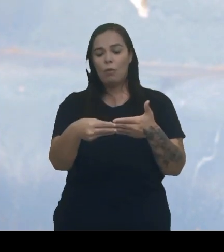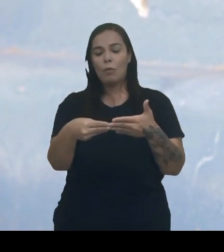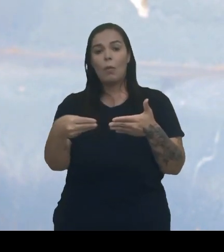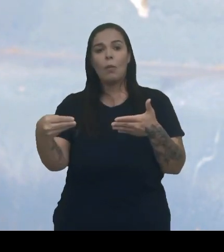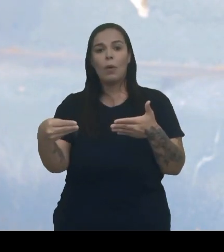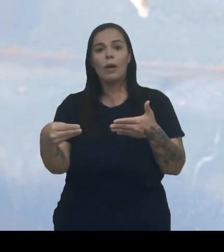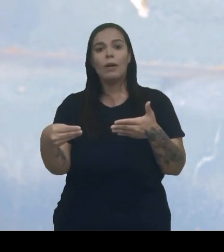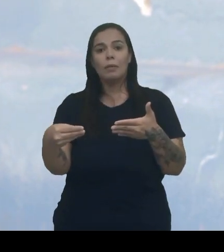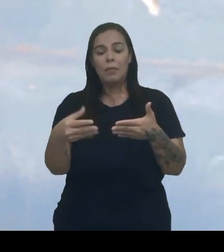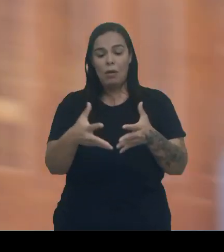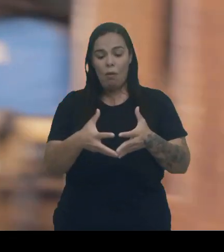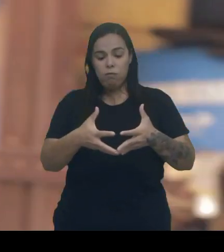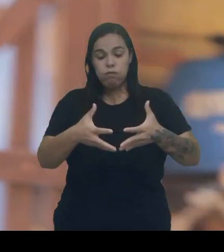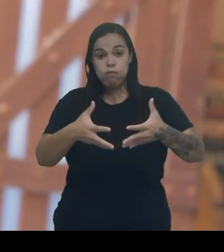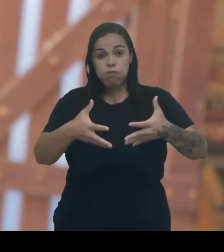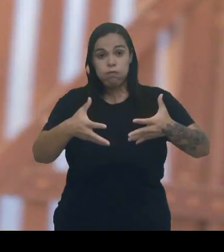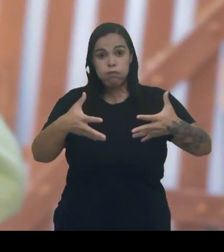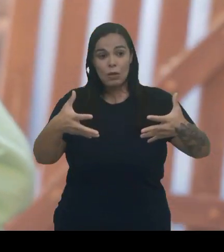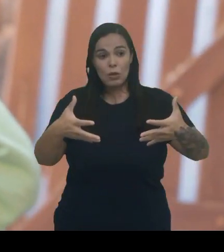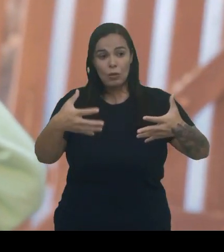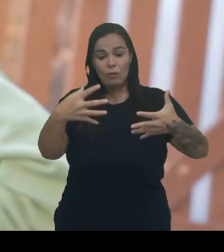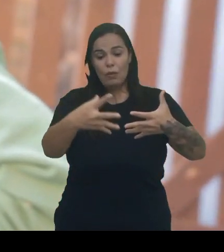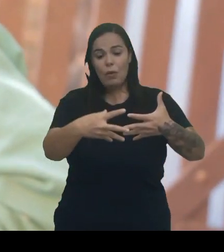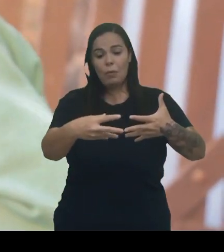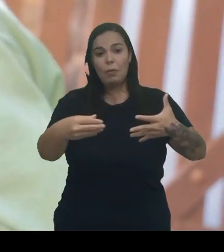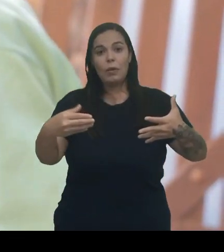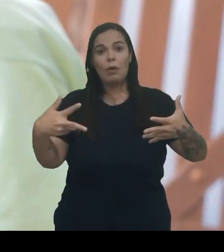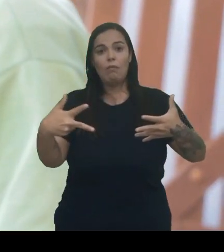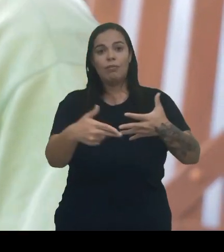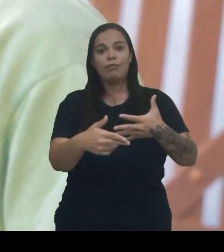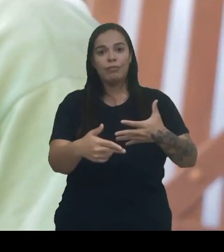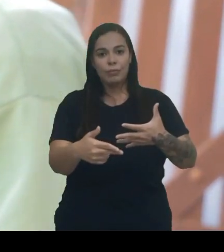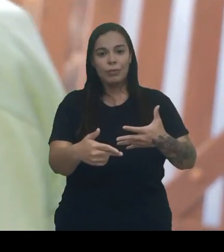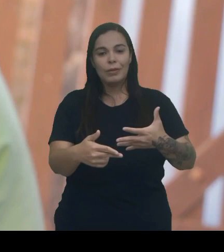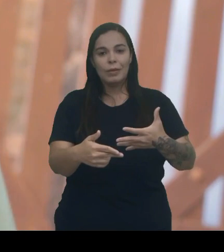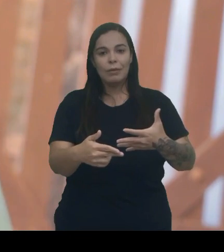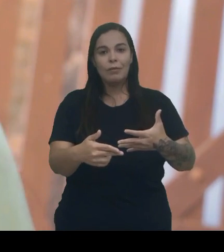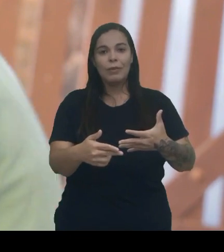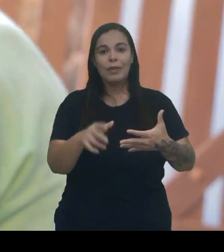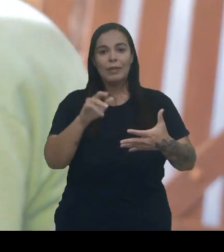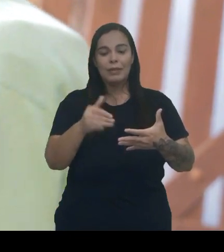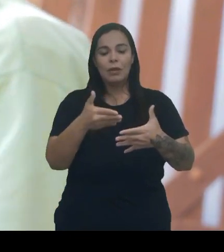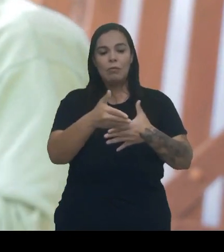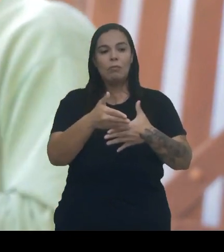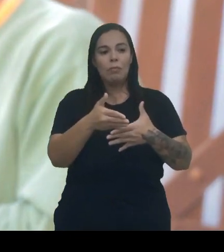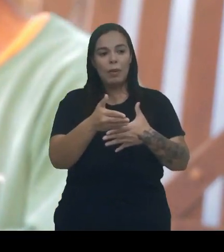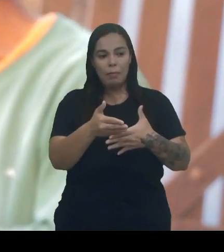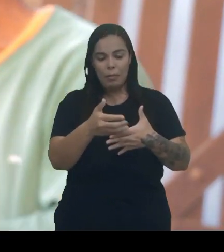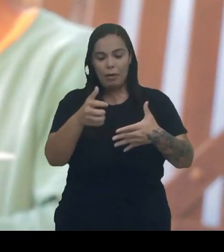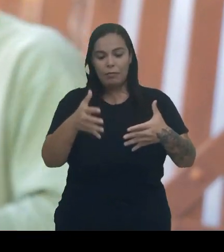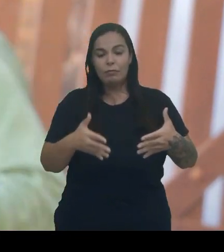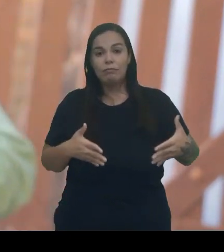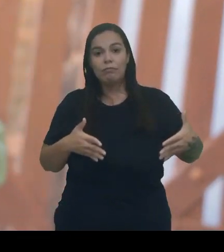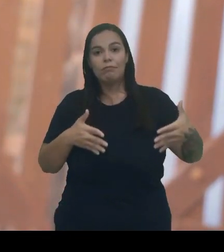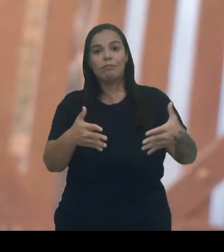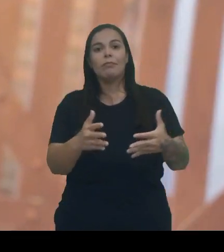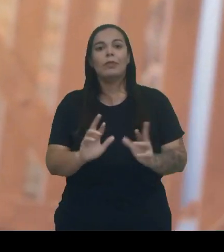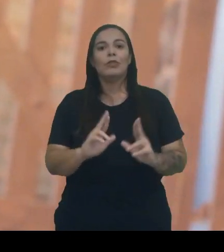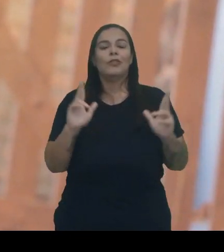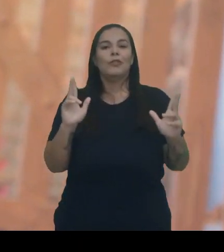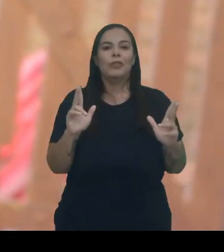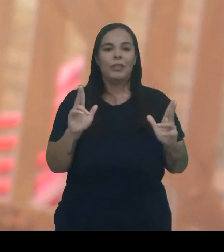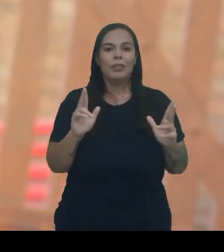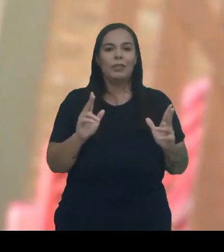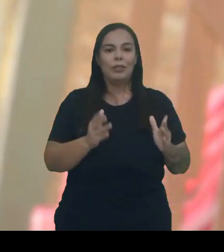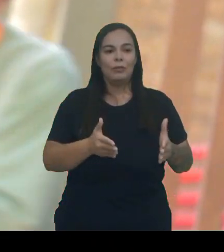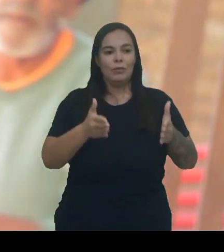canoa era tão grande para você ver que a polpa dela cortava. Como se a gente agarrasse o serrote, chegasse aqui, vamos cortar a polpa dessa canoa fora. Se a gente cortasse